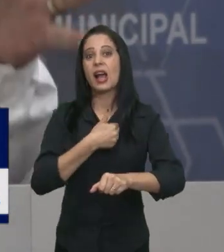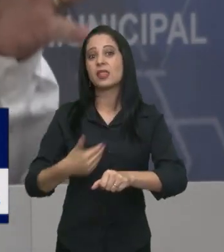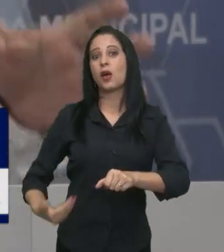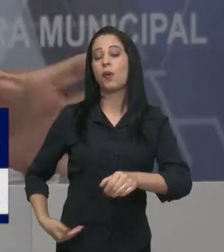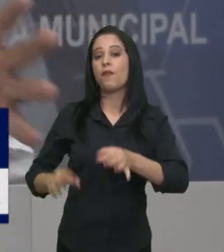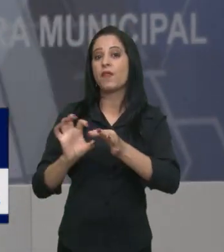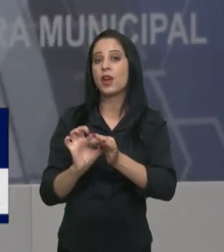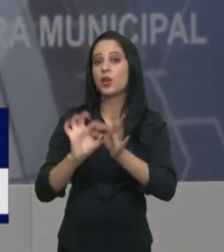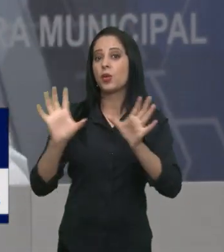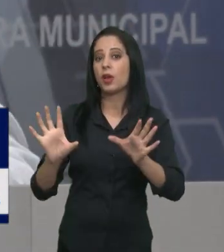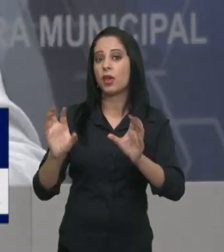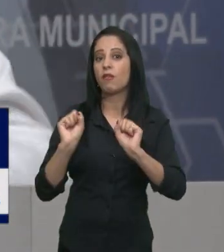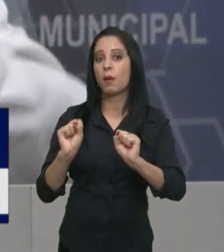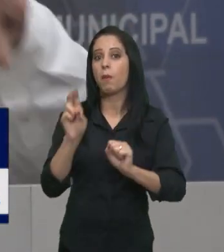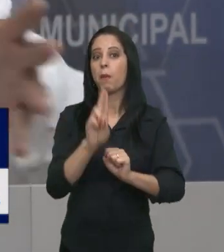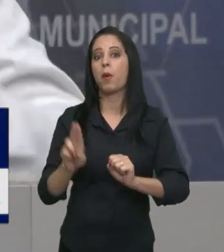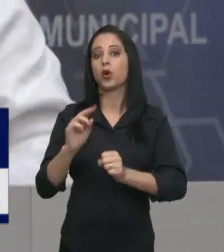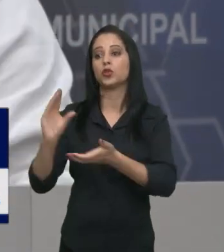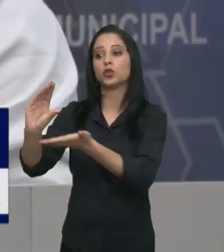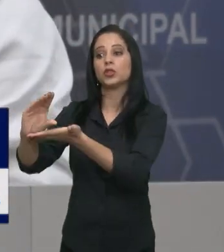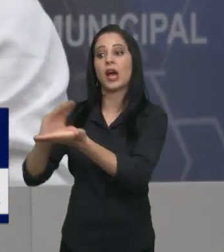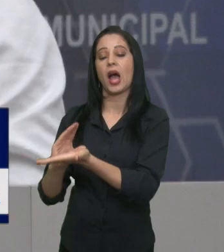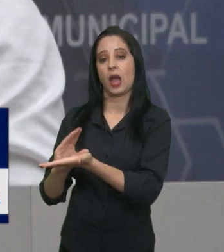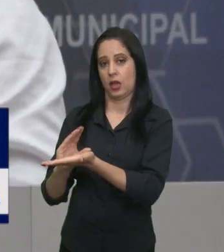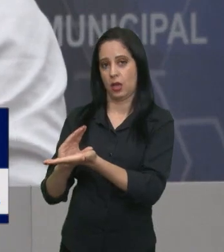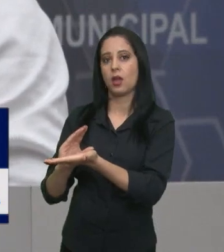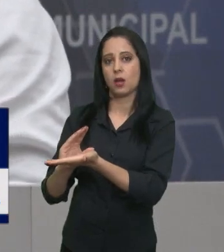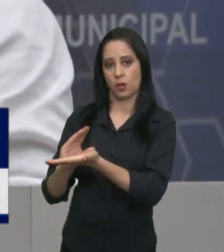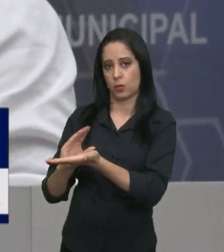utilizar recursos do seu caixa